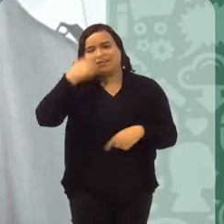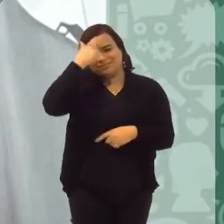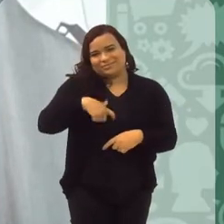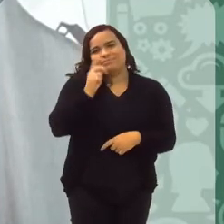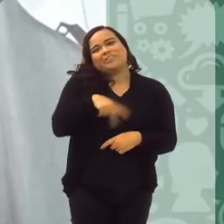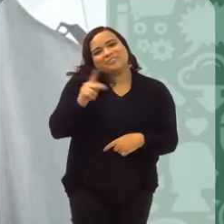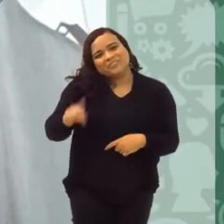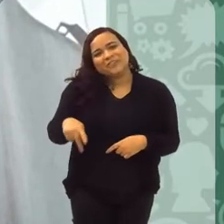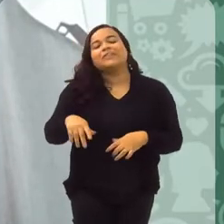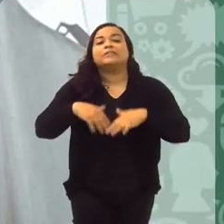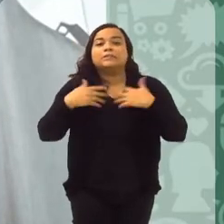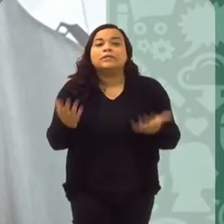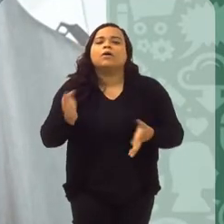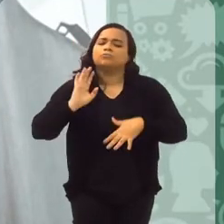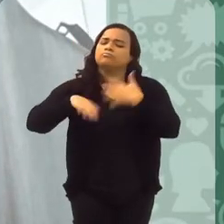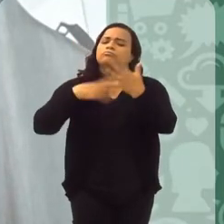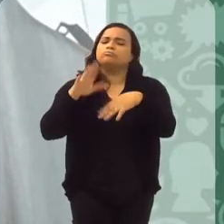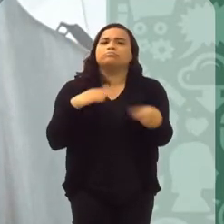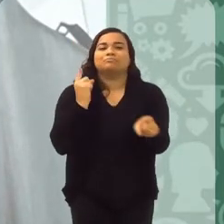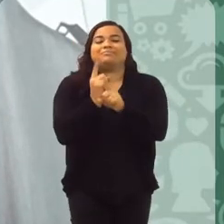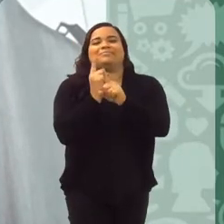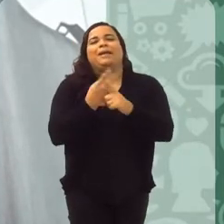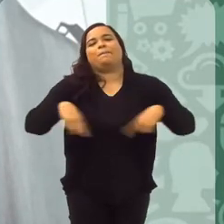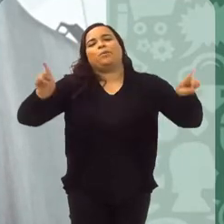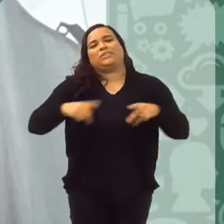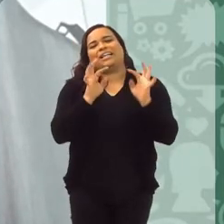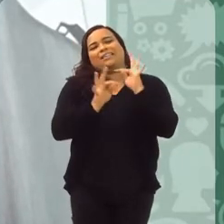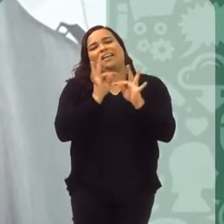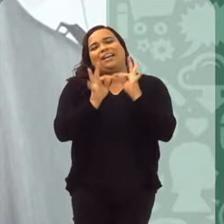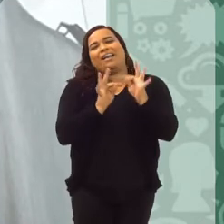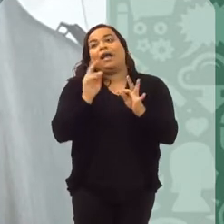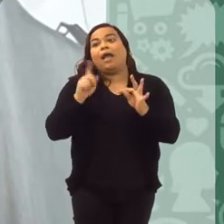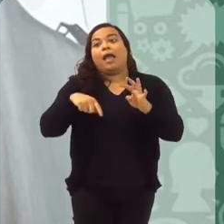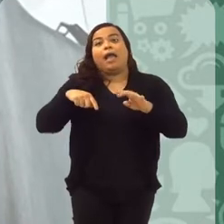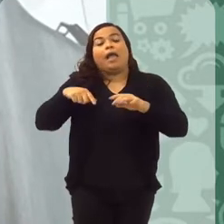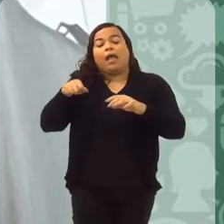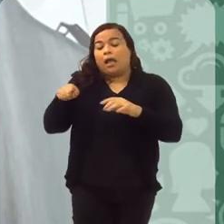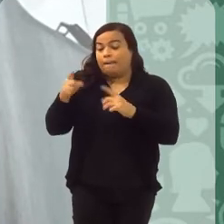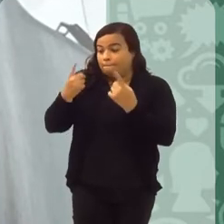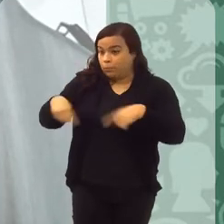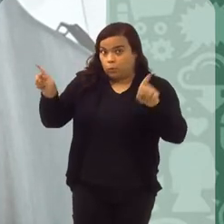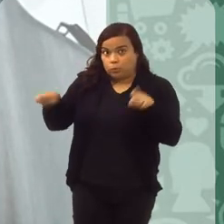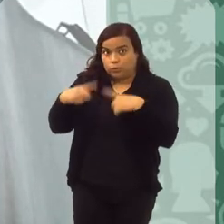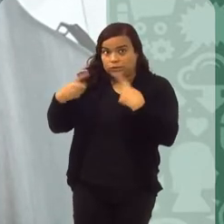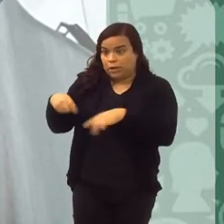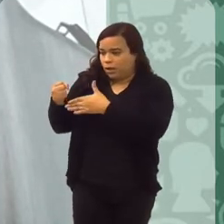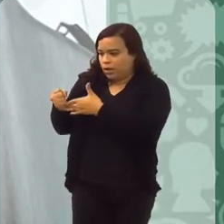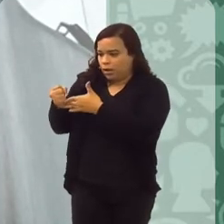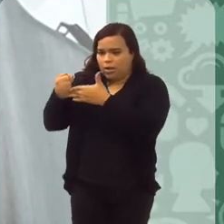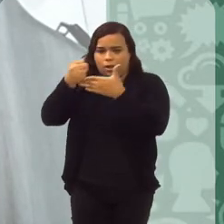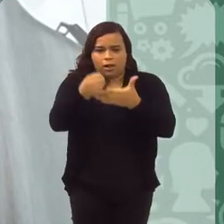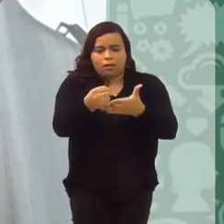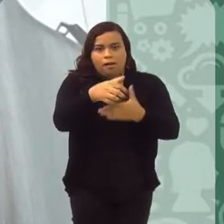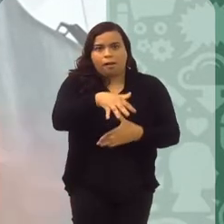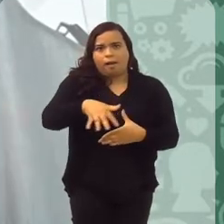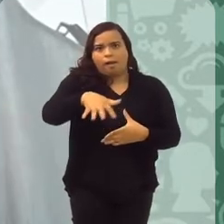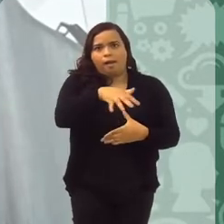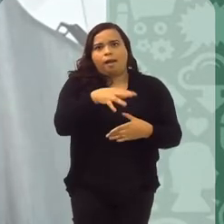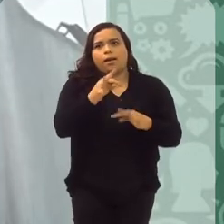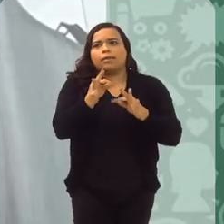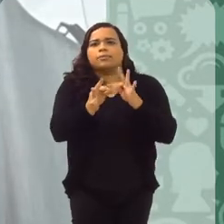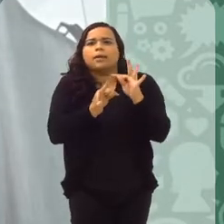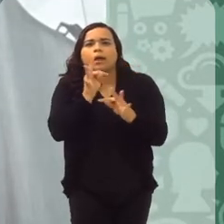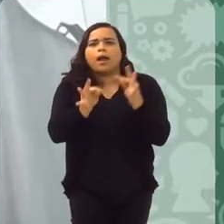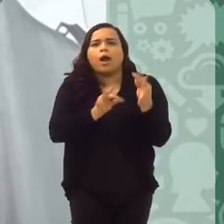Então, a musicoterapia, ela é o emprego da música, que é a base da musicoterapia, mas que